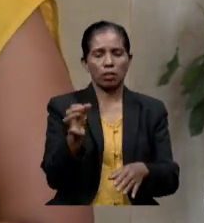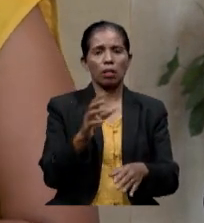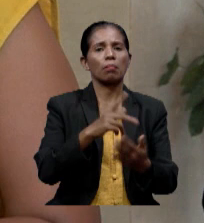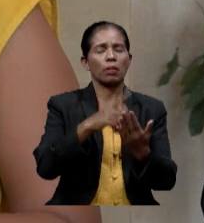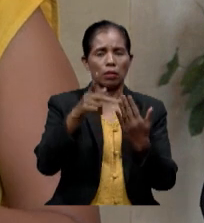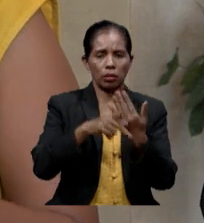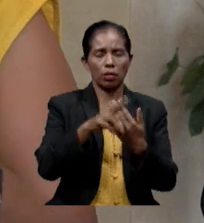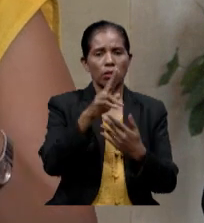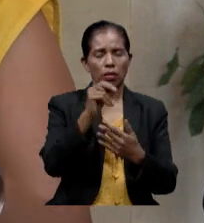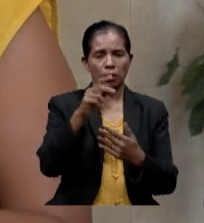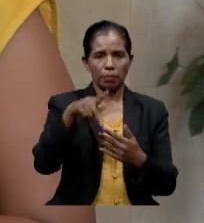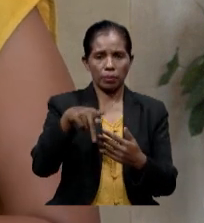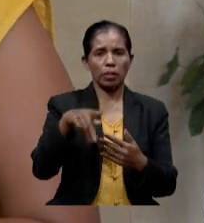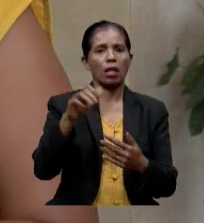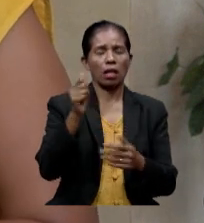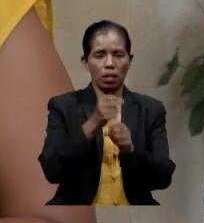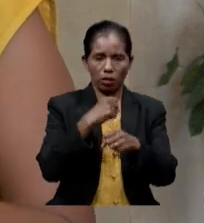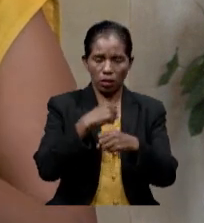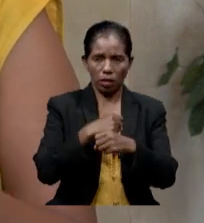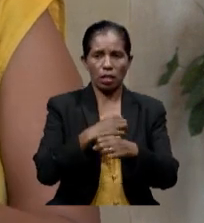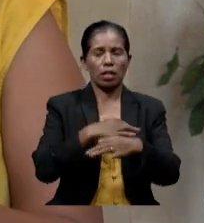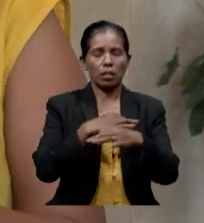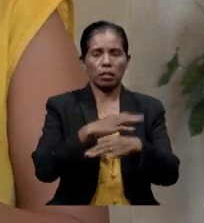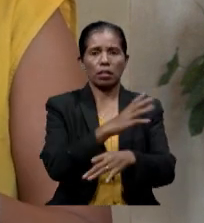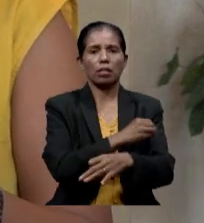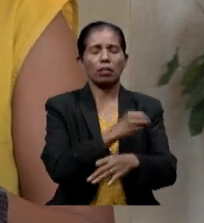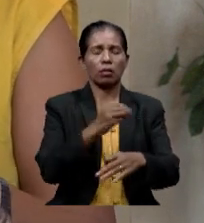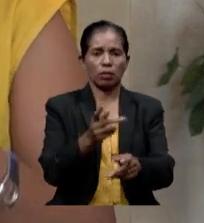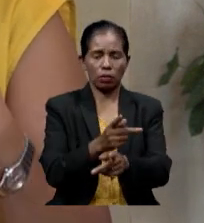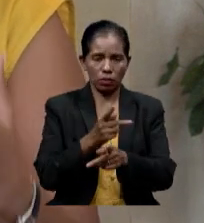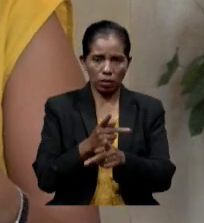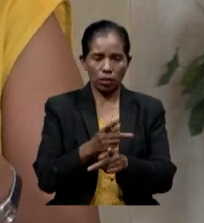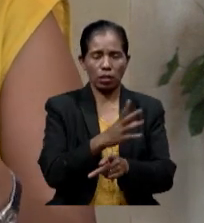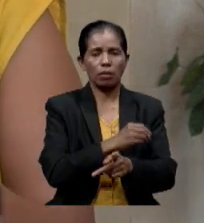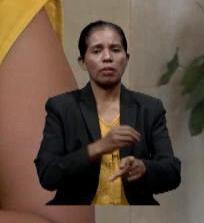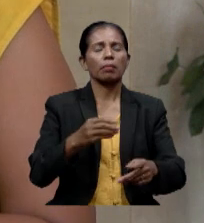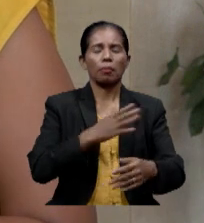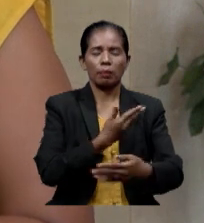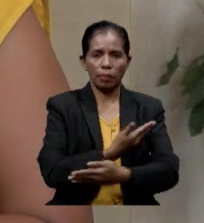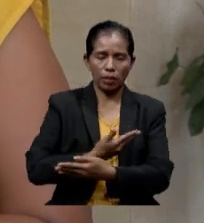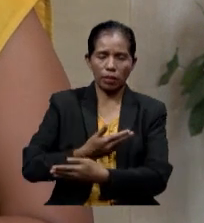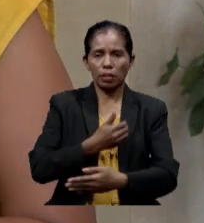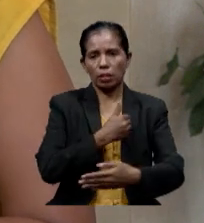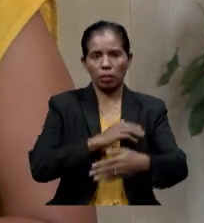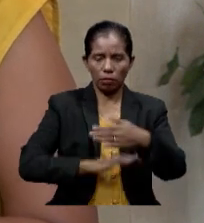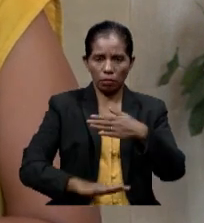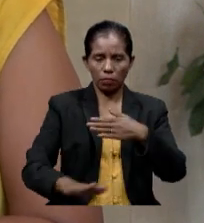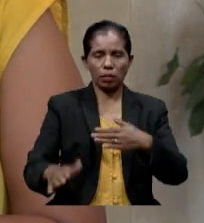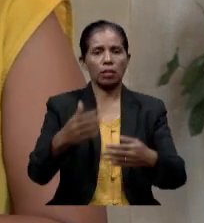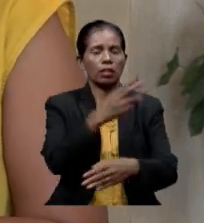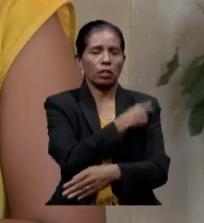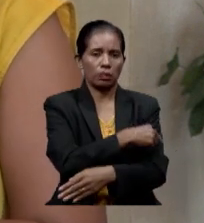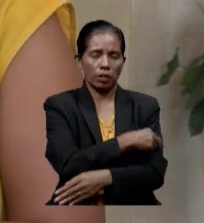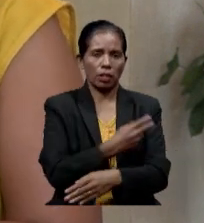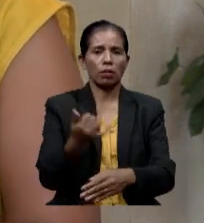nebe UNFPA halo ida maka hadiah kualidade cuidado ante natal no cuidado pos natal iha fasilidade